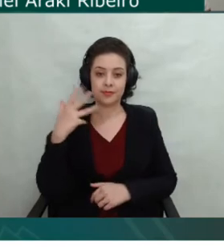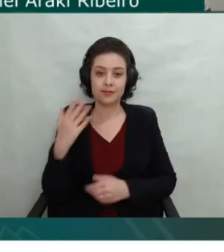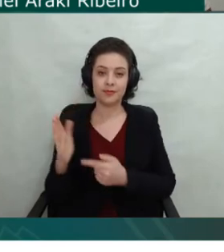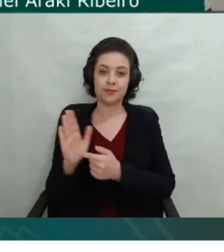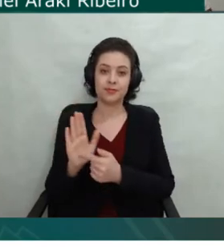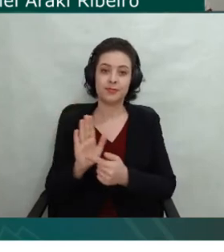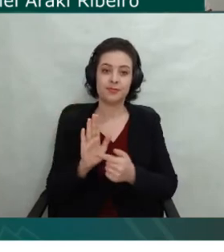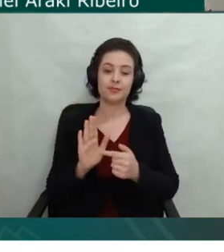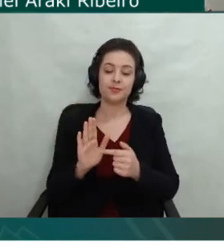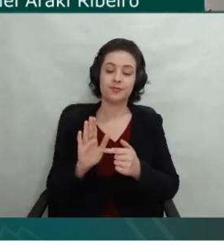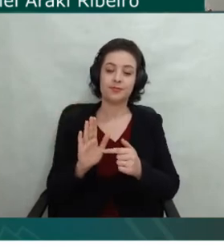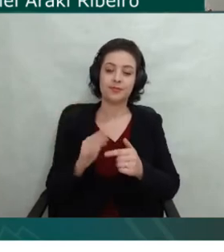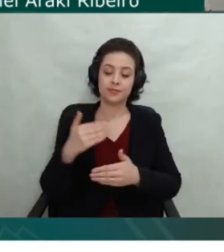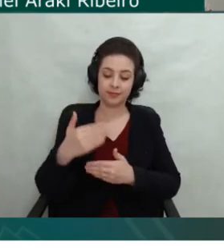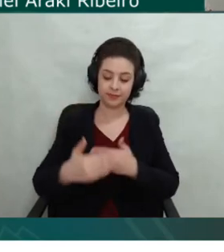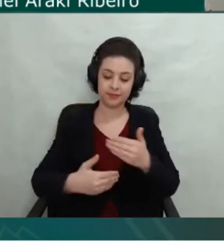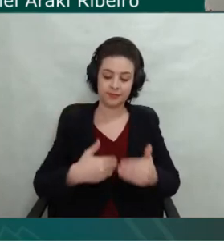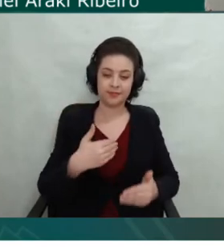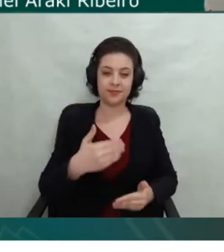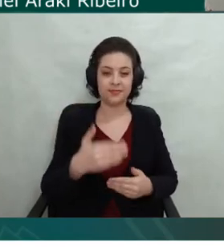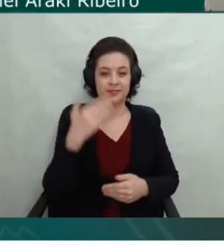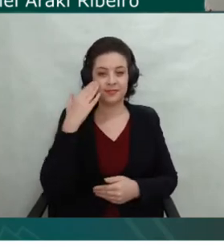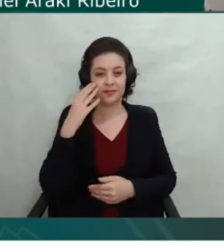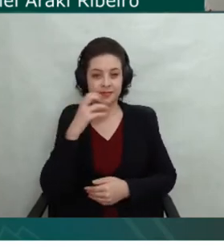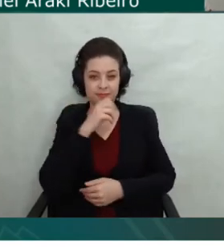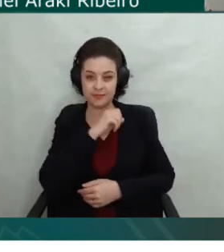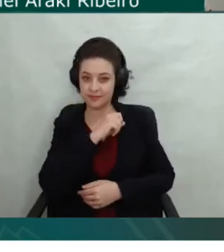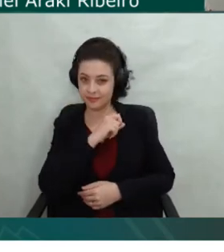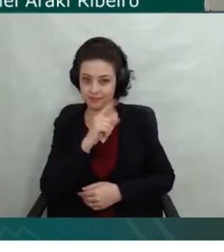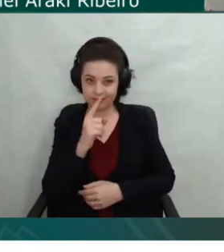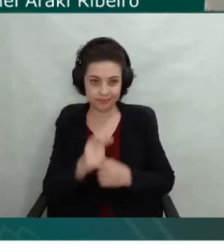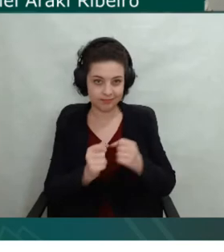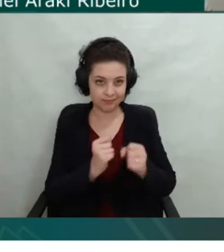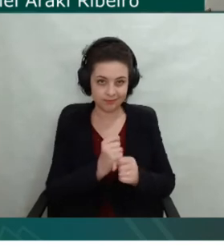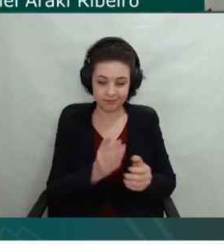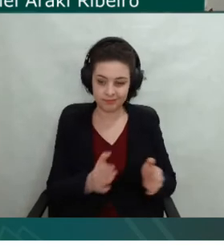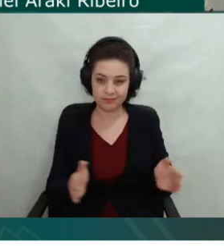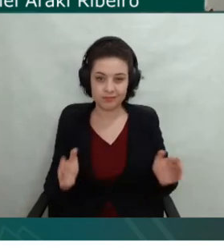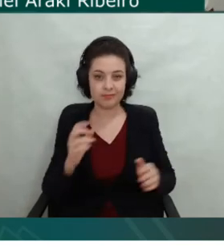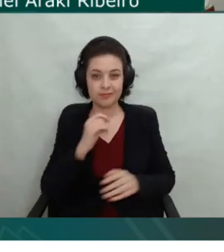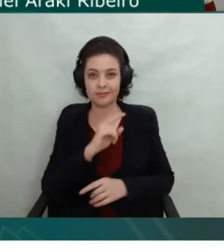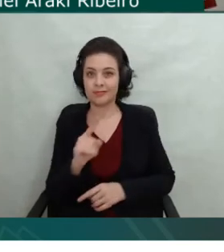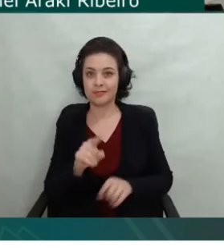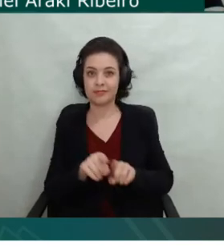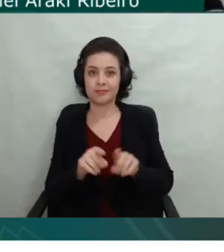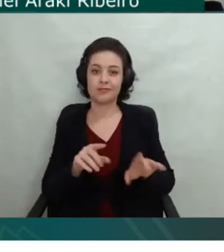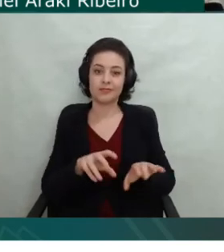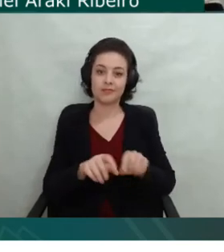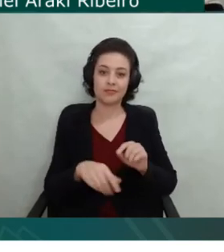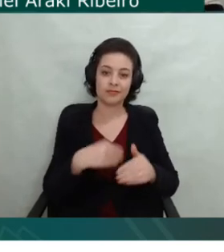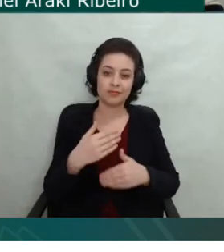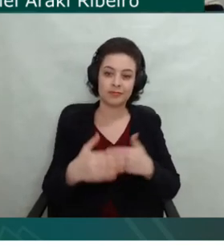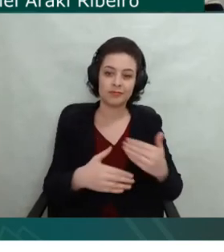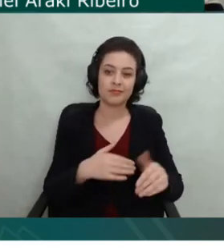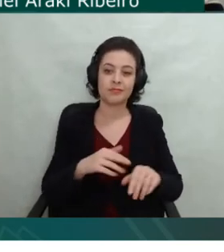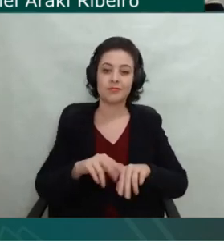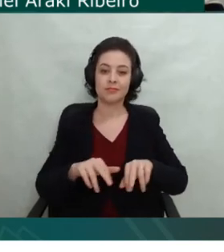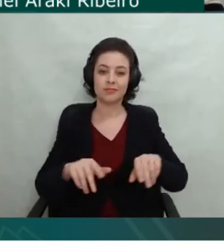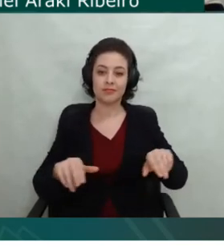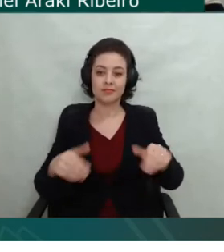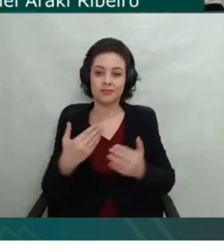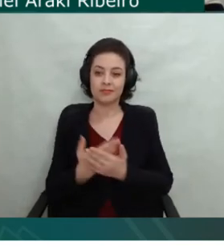que a gente sabe que não se constrói de um ano para o outro, mas envolve a formação de vários estudantes e